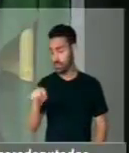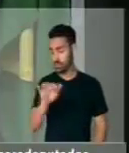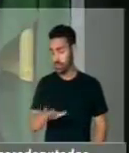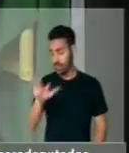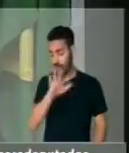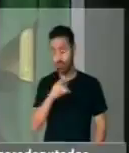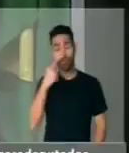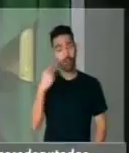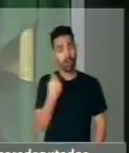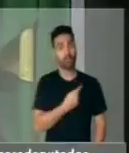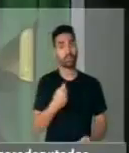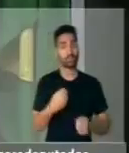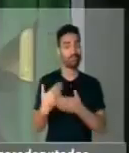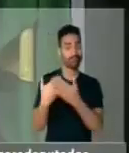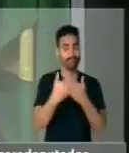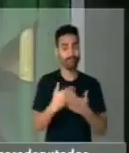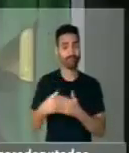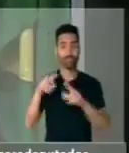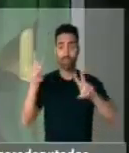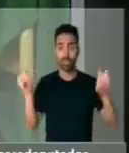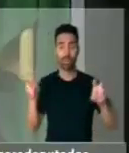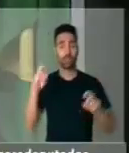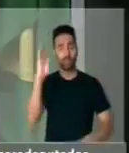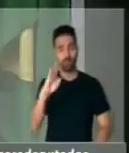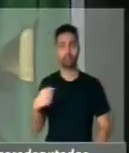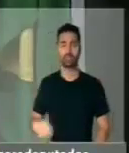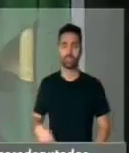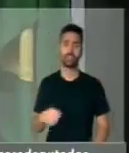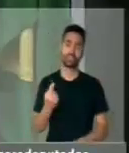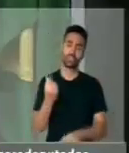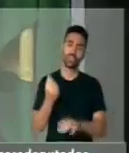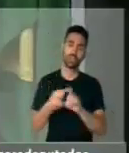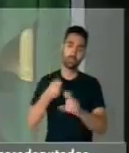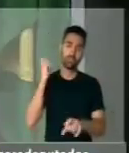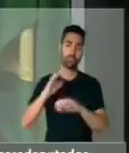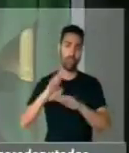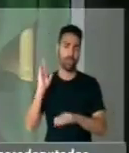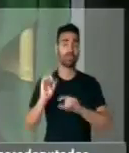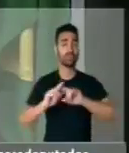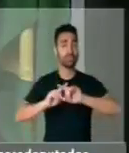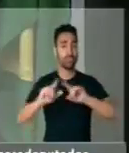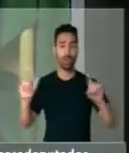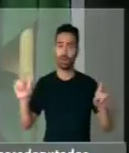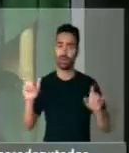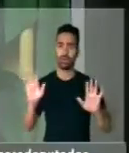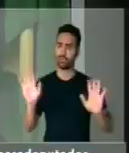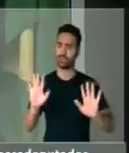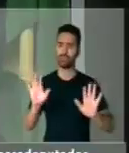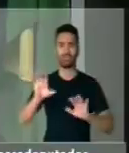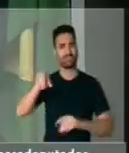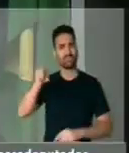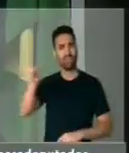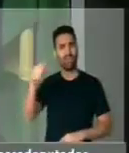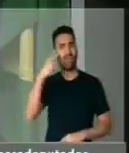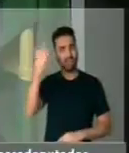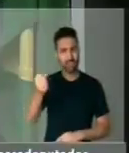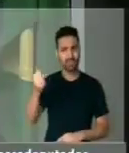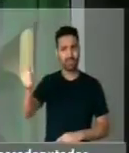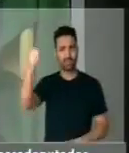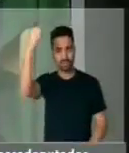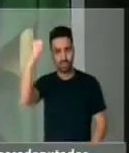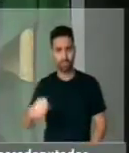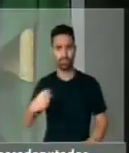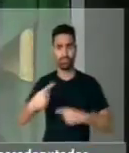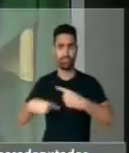debates sobre o tema. O Brasil precisa aumentar a sua arrecadação, mas não por isso buscará sustentação no jogo de azar, que